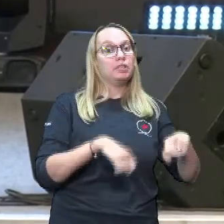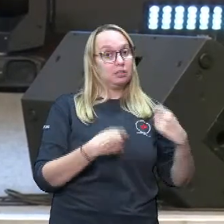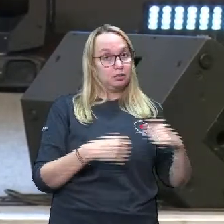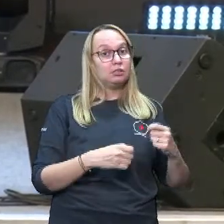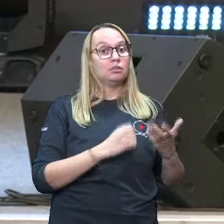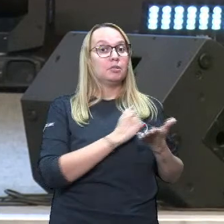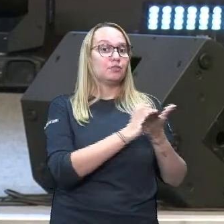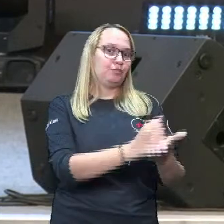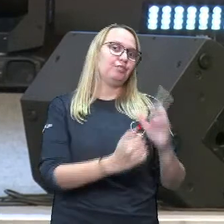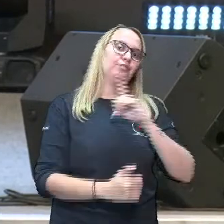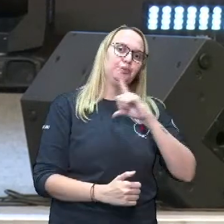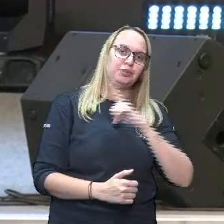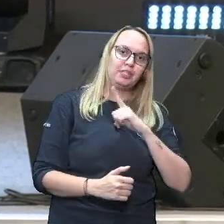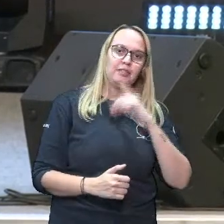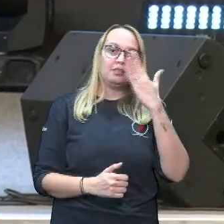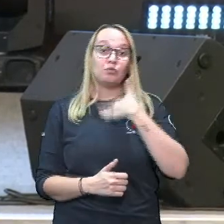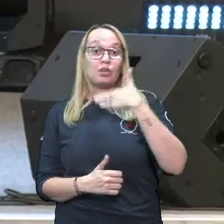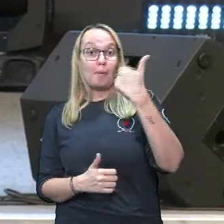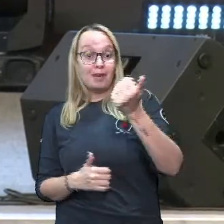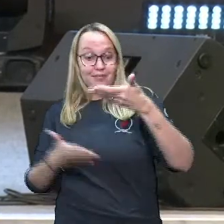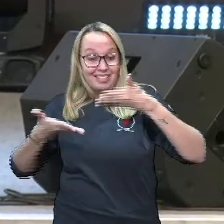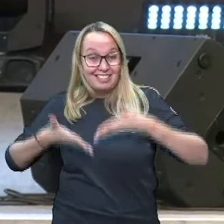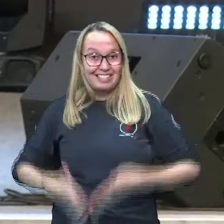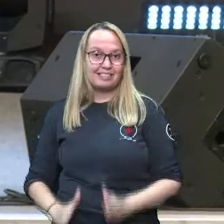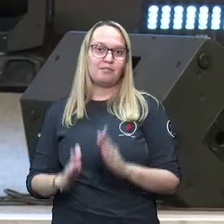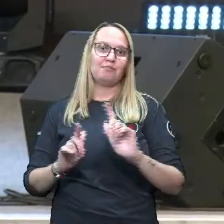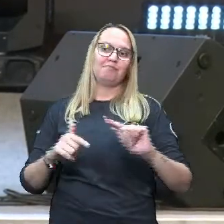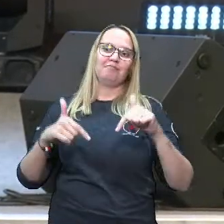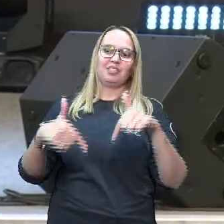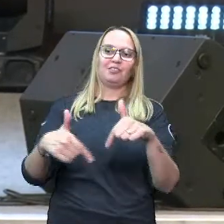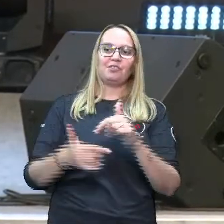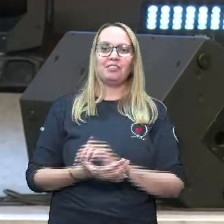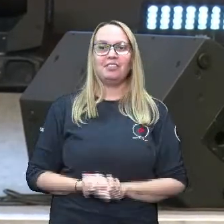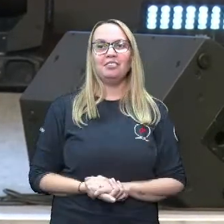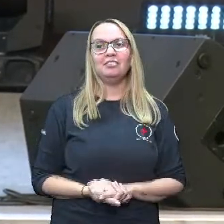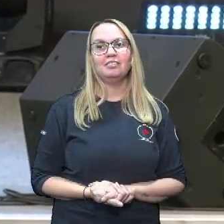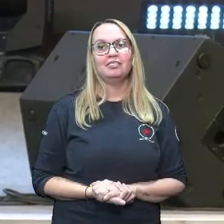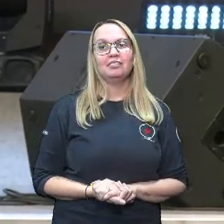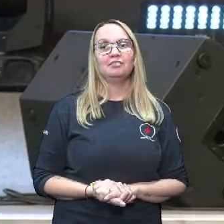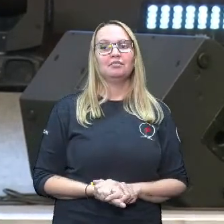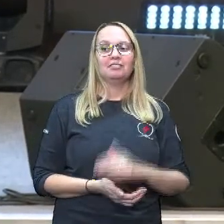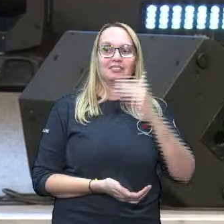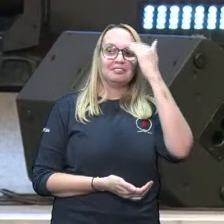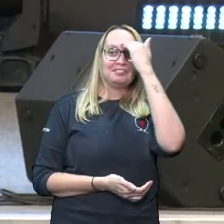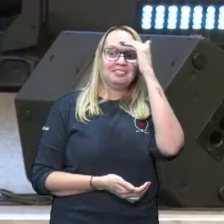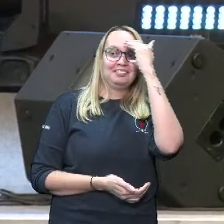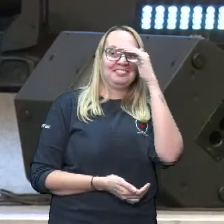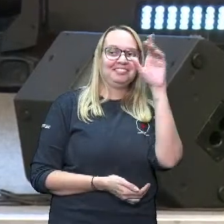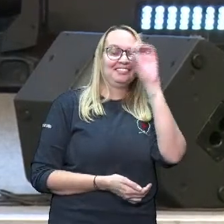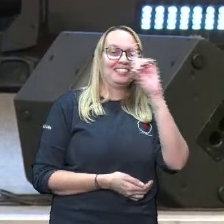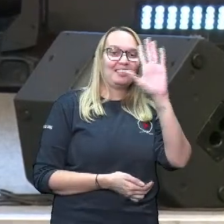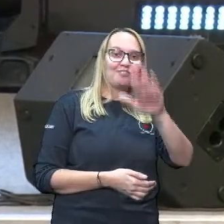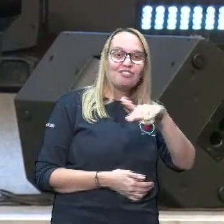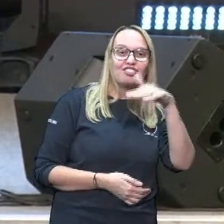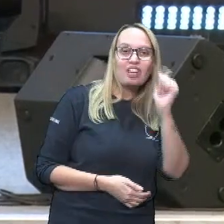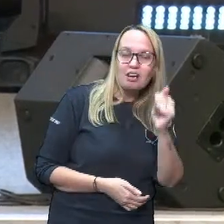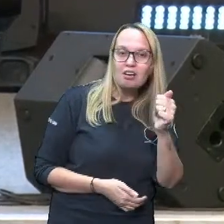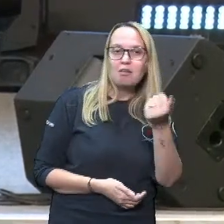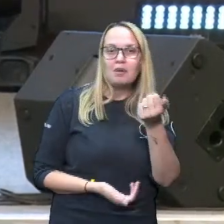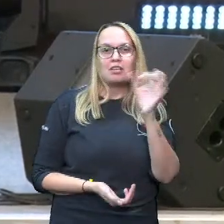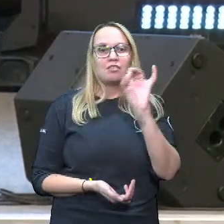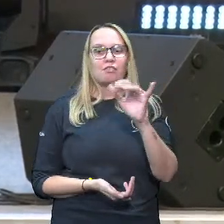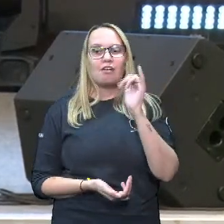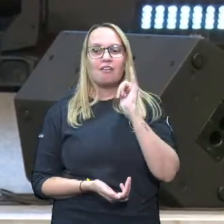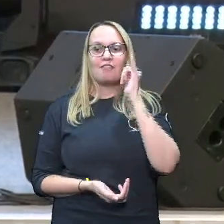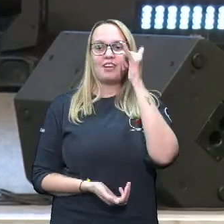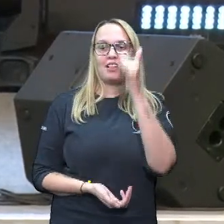teu chamado é o que você nasceu para fazer. E por favor, entenda que quando Deus chama alguém, Ele não está necessariamente dizendo,